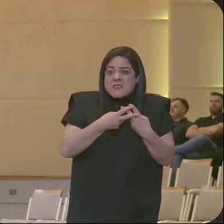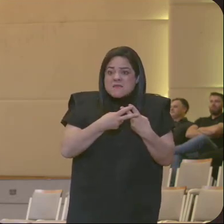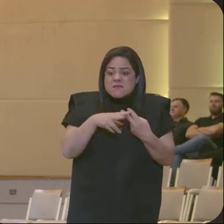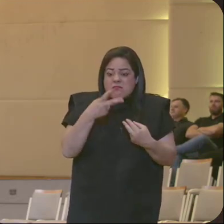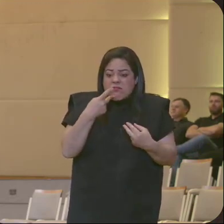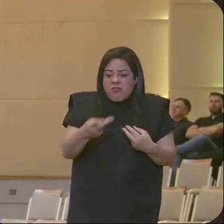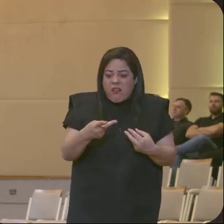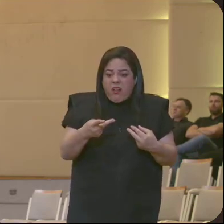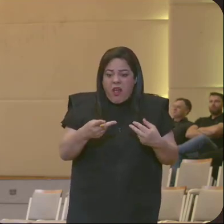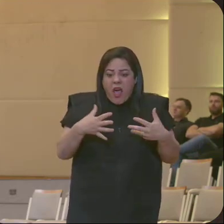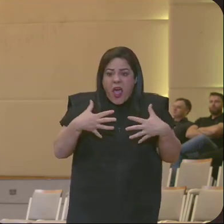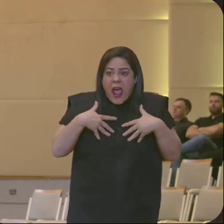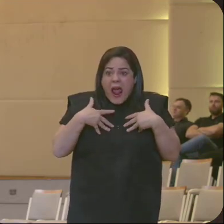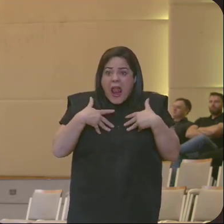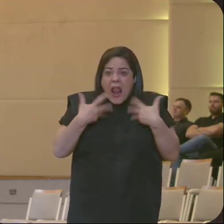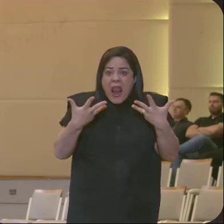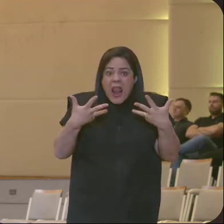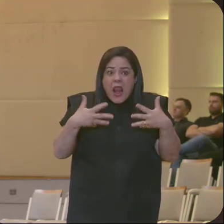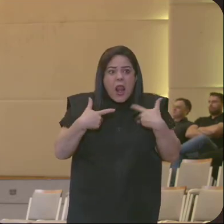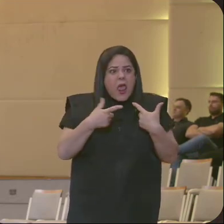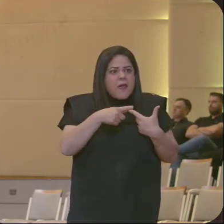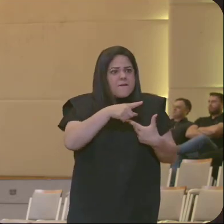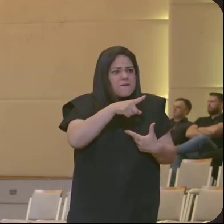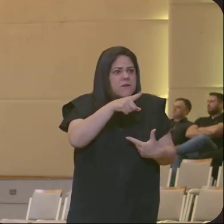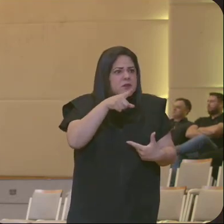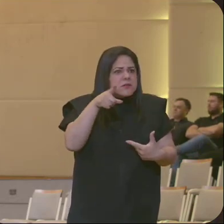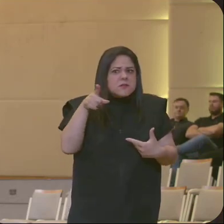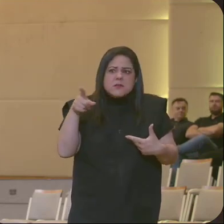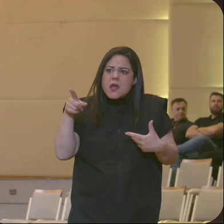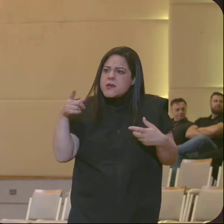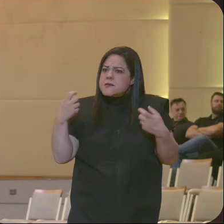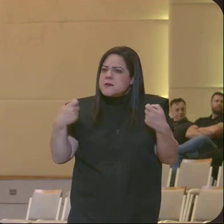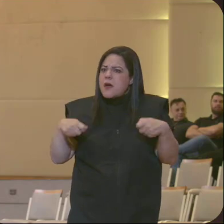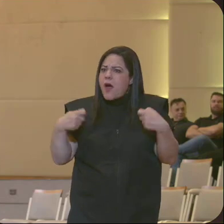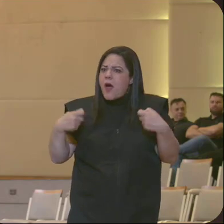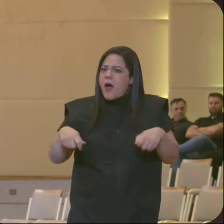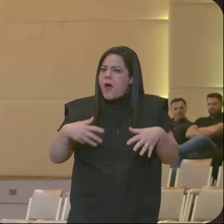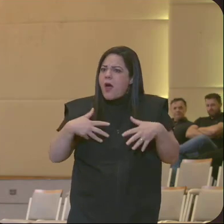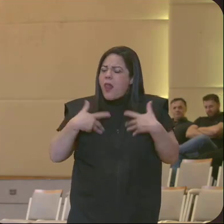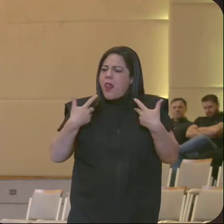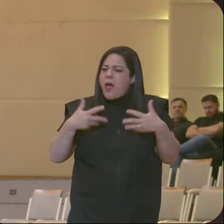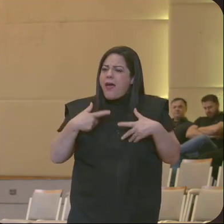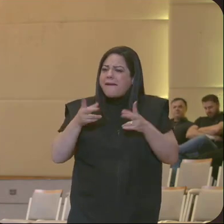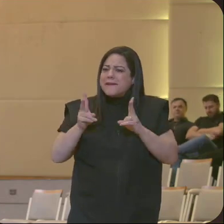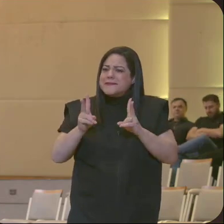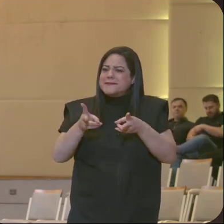está preso injustamente, mesmo assim, ele consegue falar